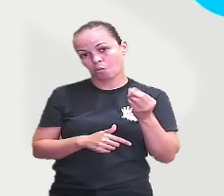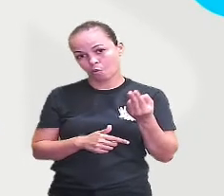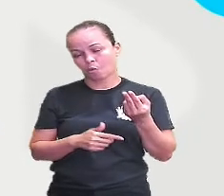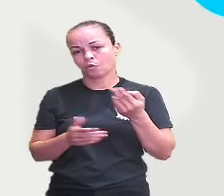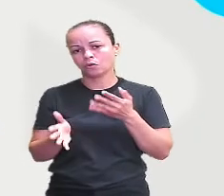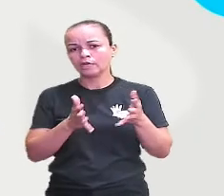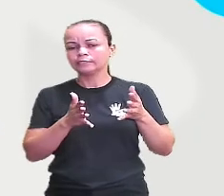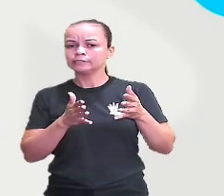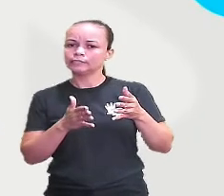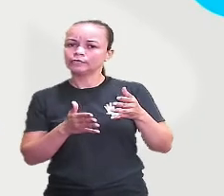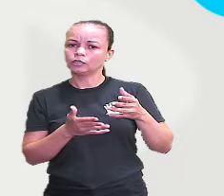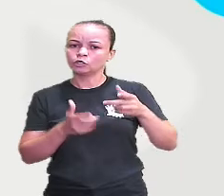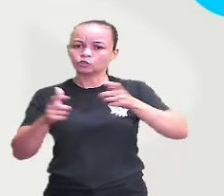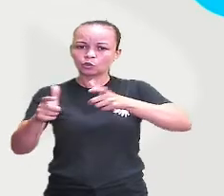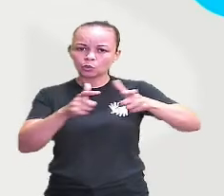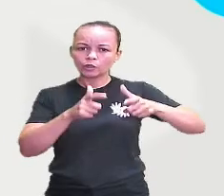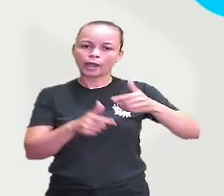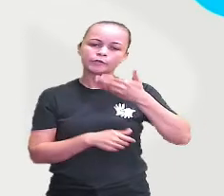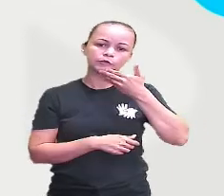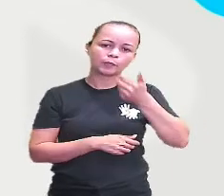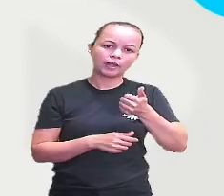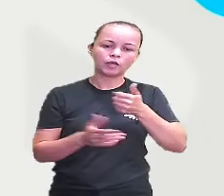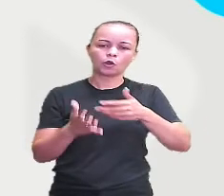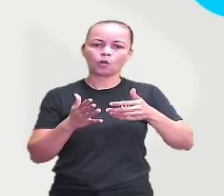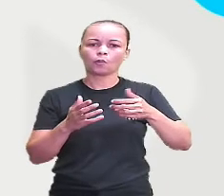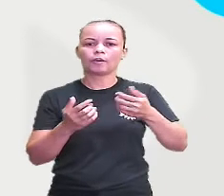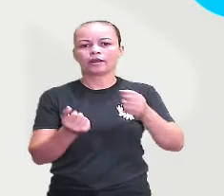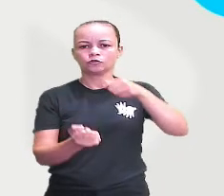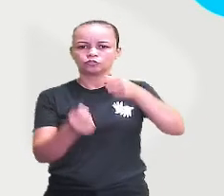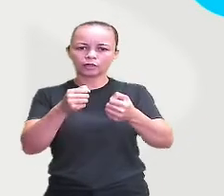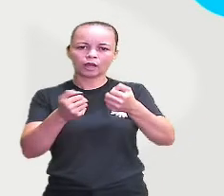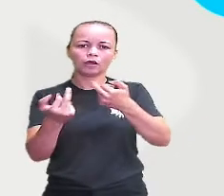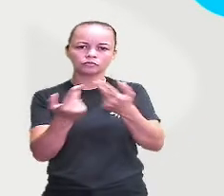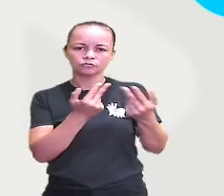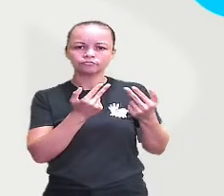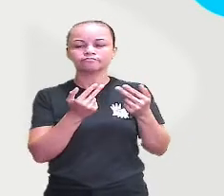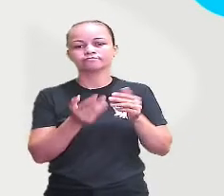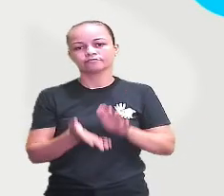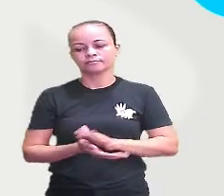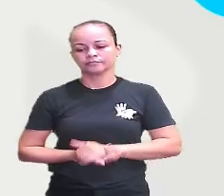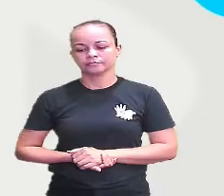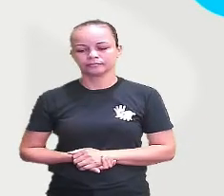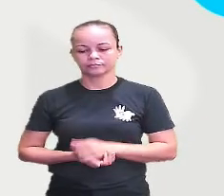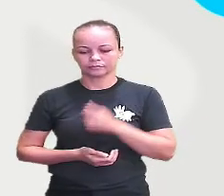acessos privilegiados às vias e aos meios de transporte. Então, vejam só,